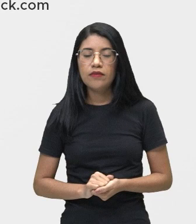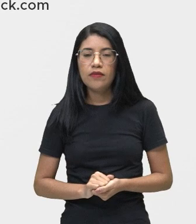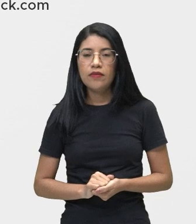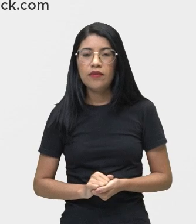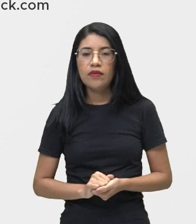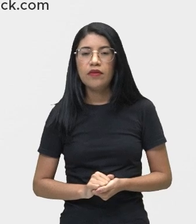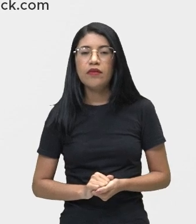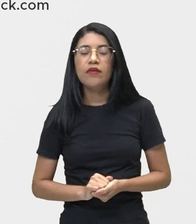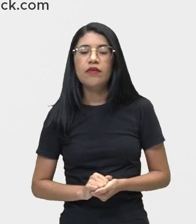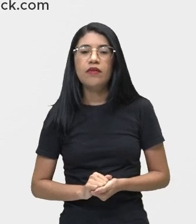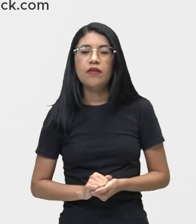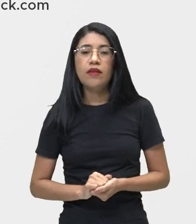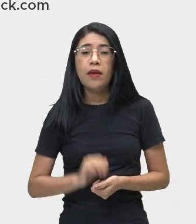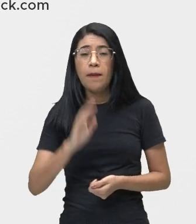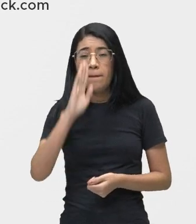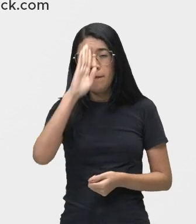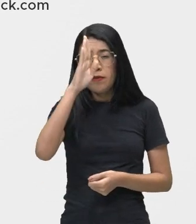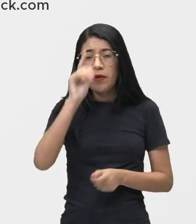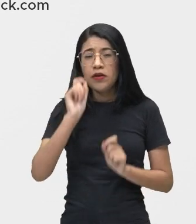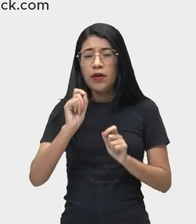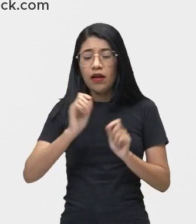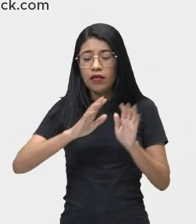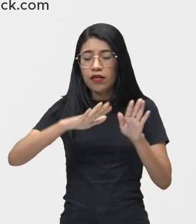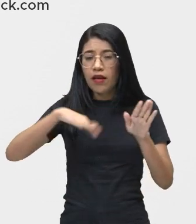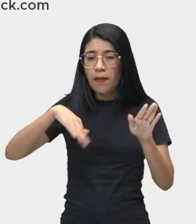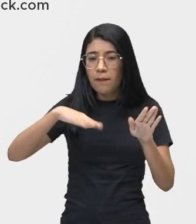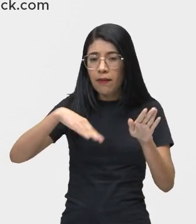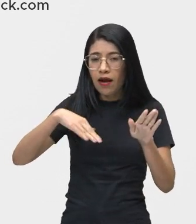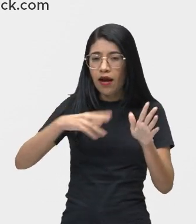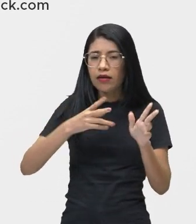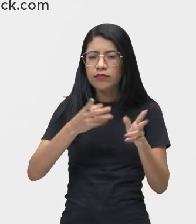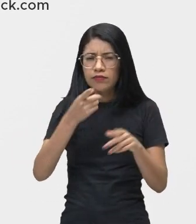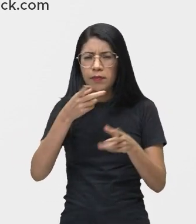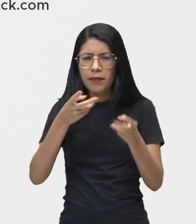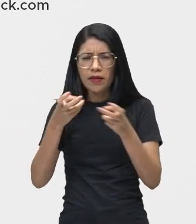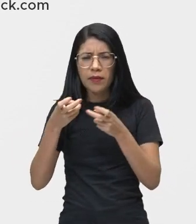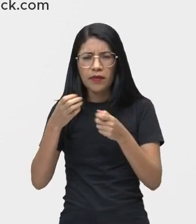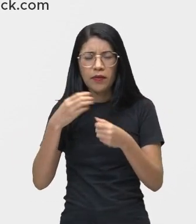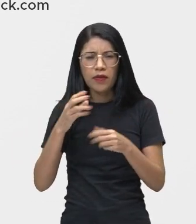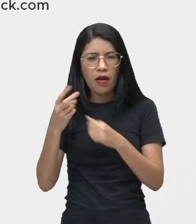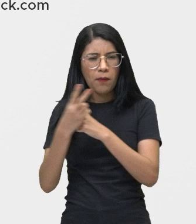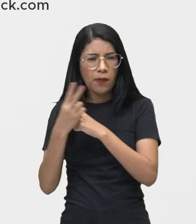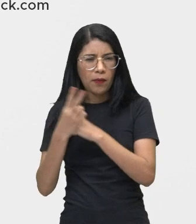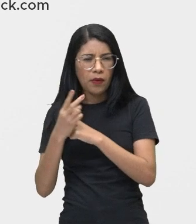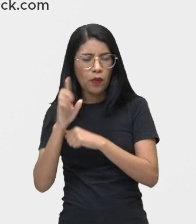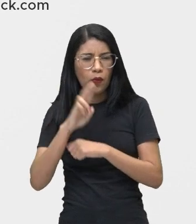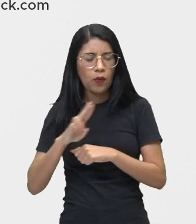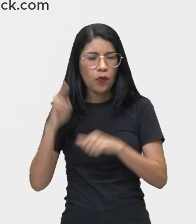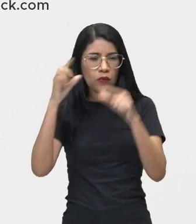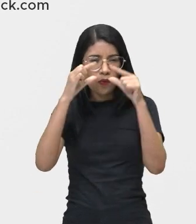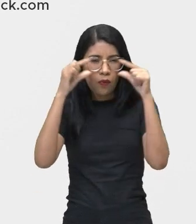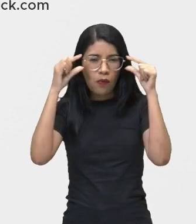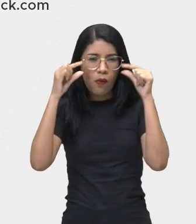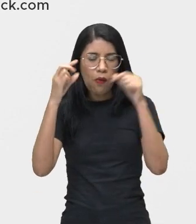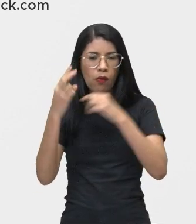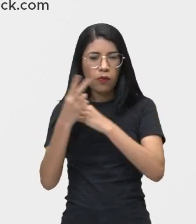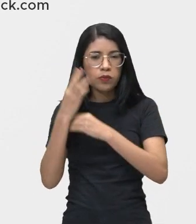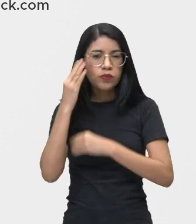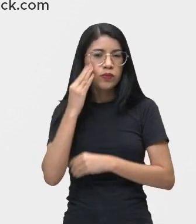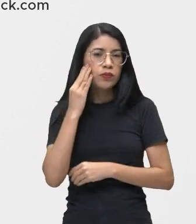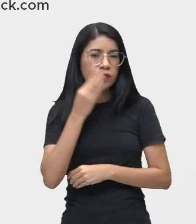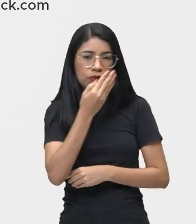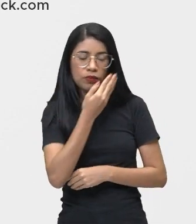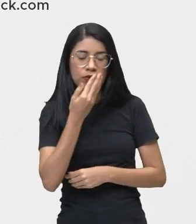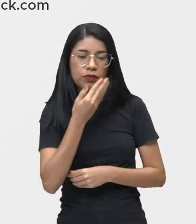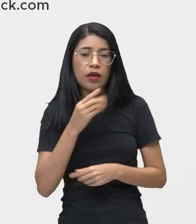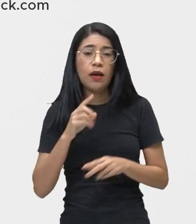nós estamos ali na praia, vocês perceberam que eu estava ali protegida, com óculos, com protetor solar, porque